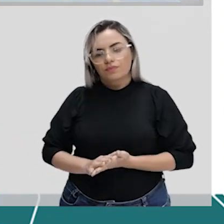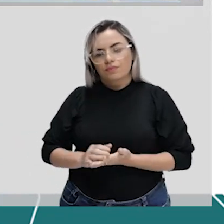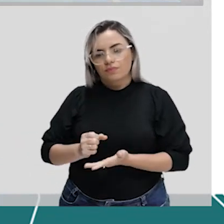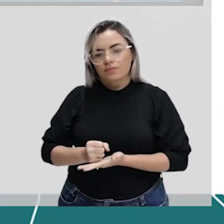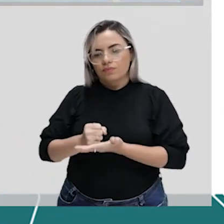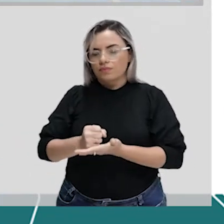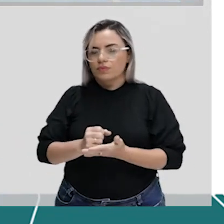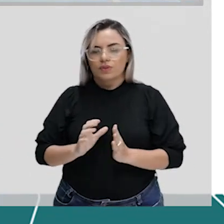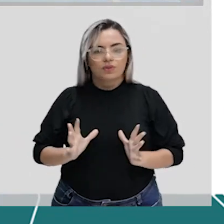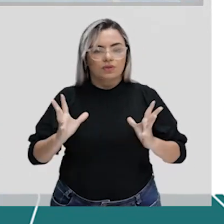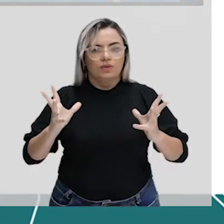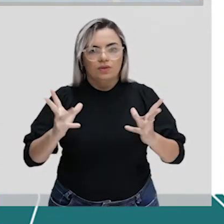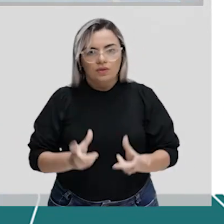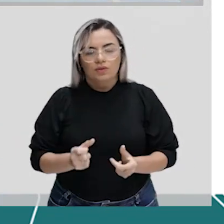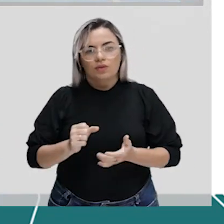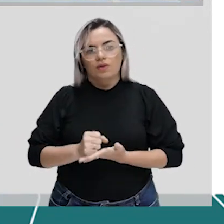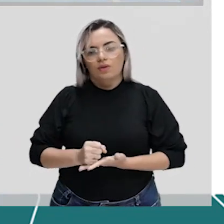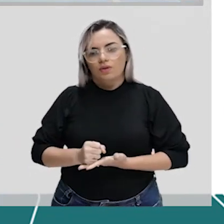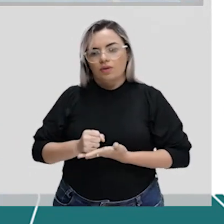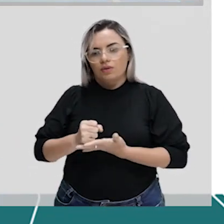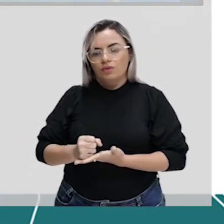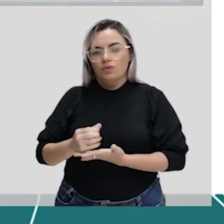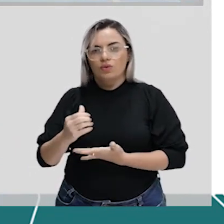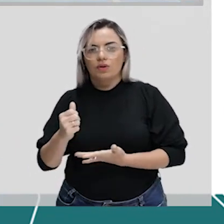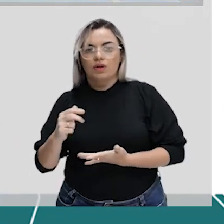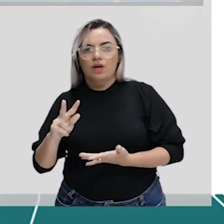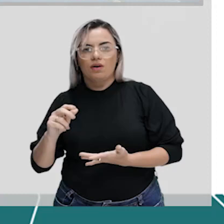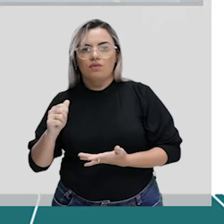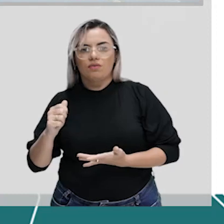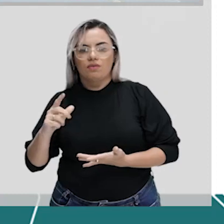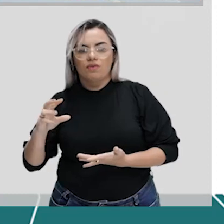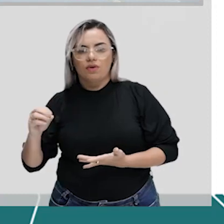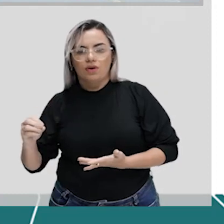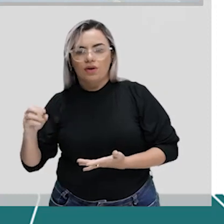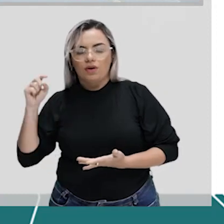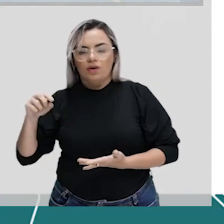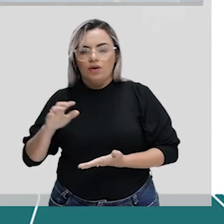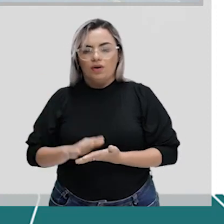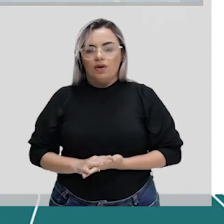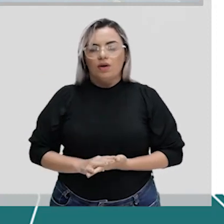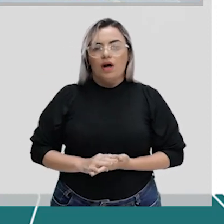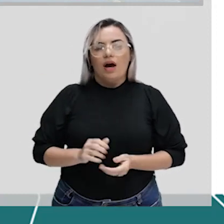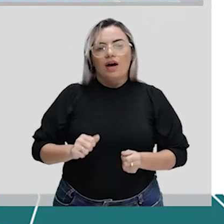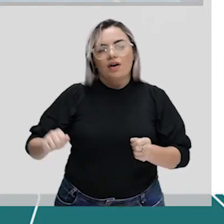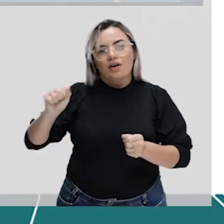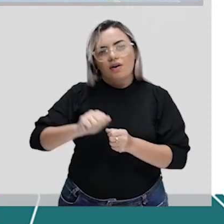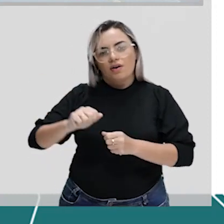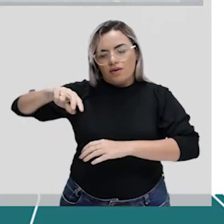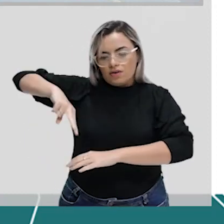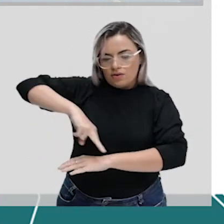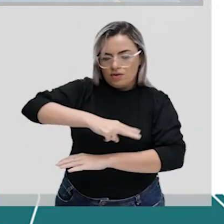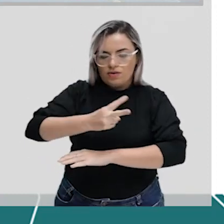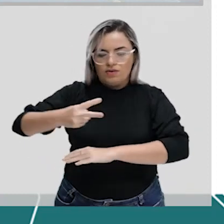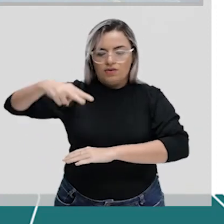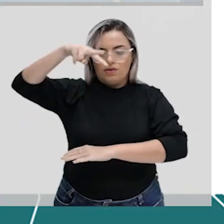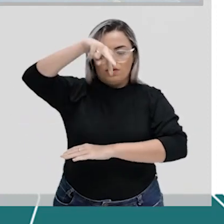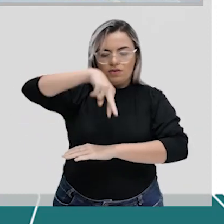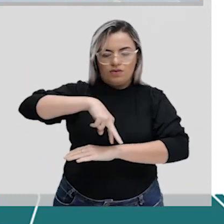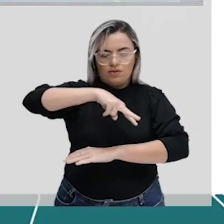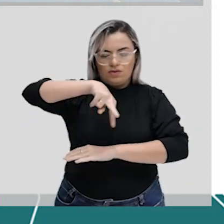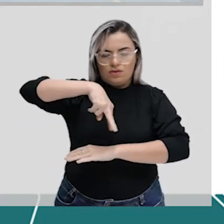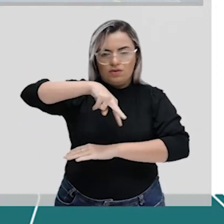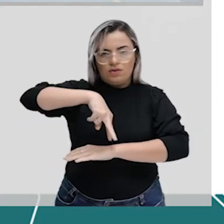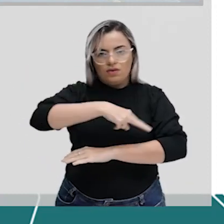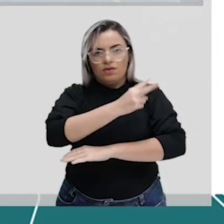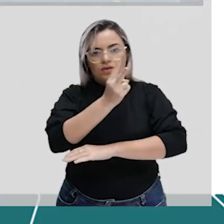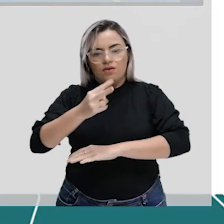verdade, todas elas se apoiam no cavalo e executam ali os giros, os mortais, o tipo de salto que a atleta